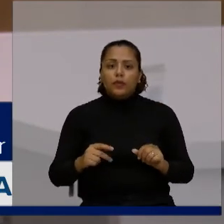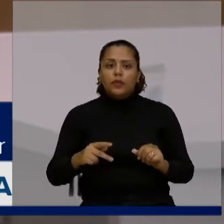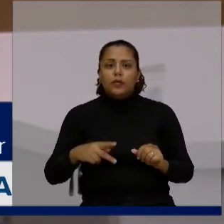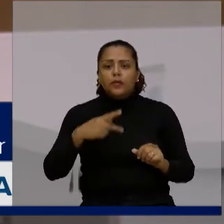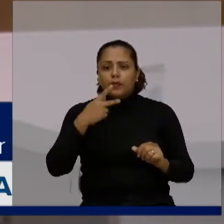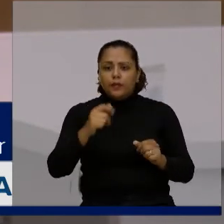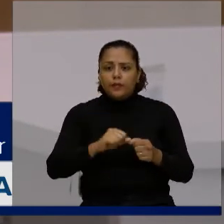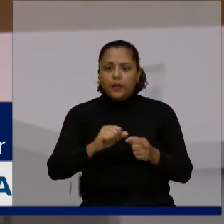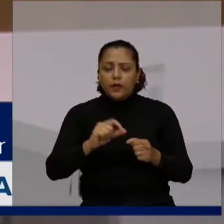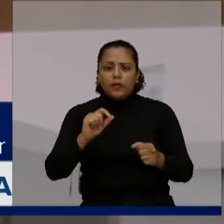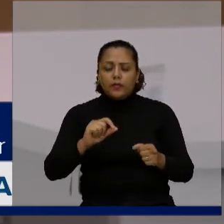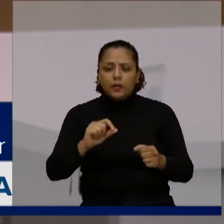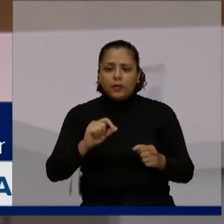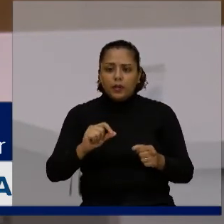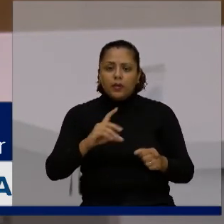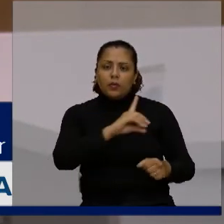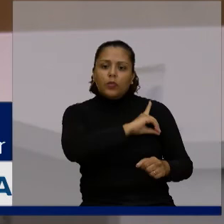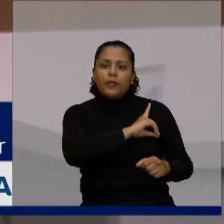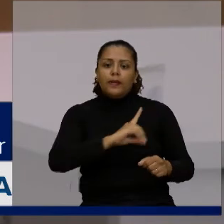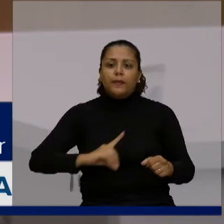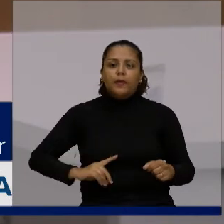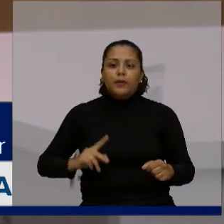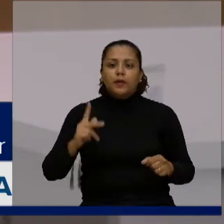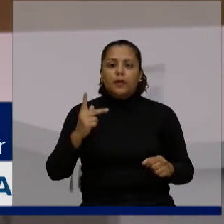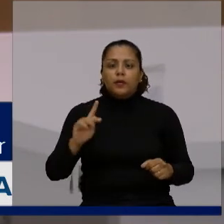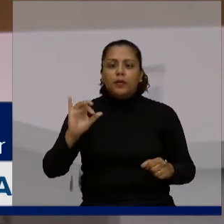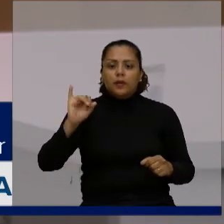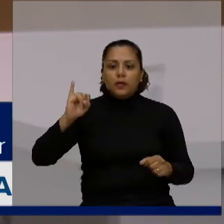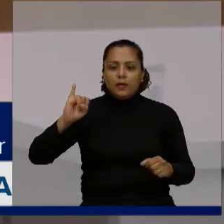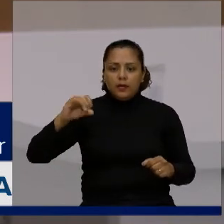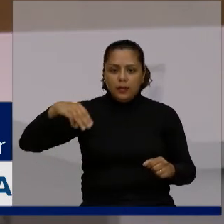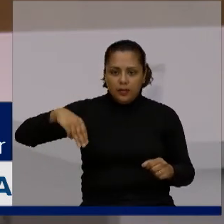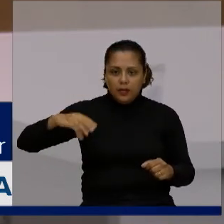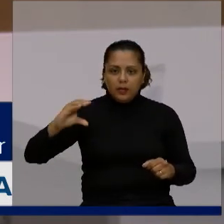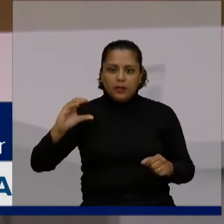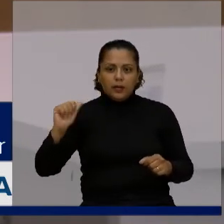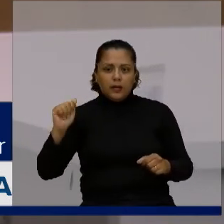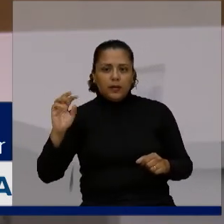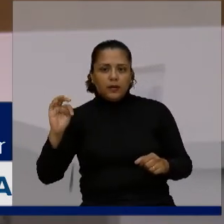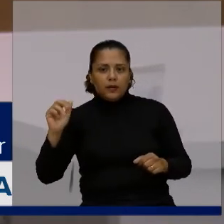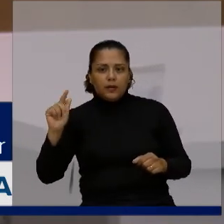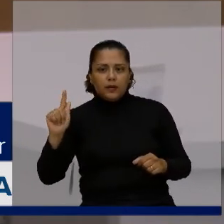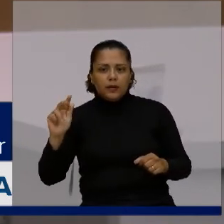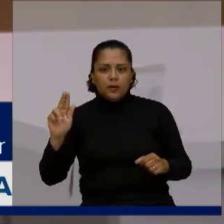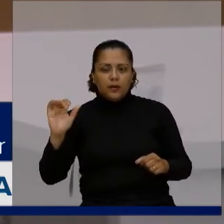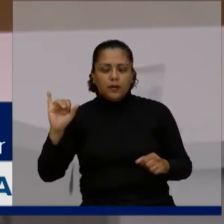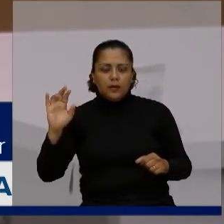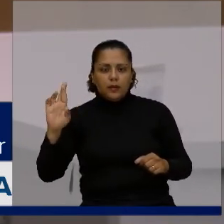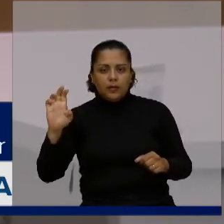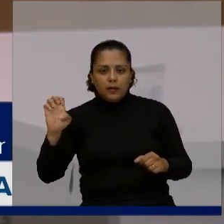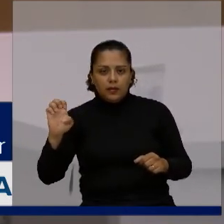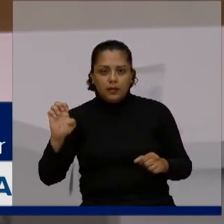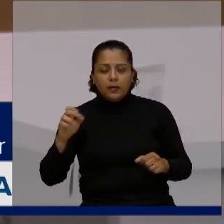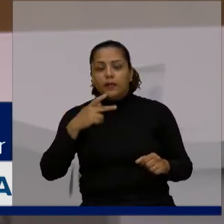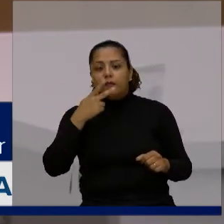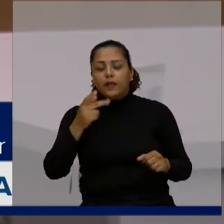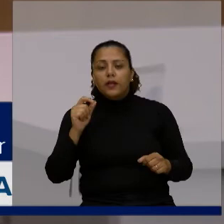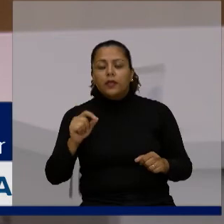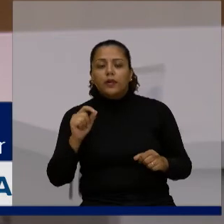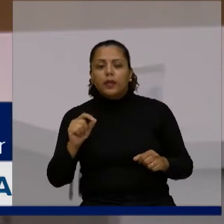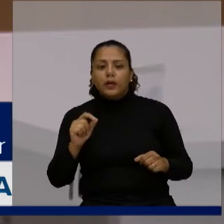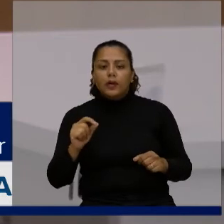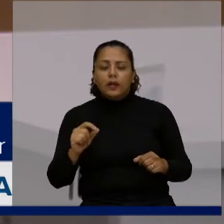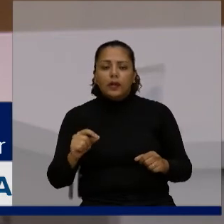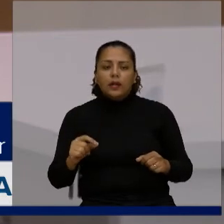trabalhei. E ele fez uma emenda que ele faculta o registro do representante autônomo ao Conselho de Classe. E